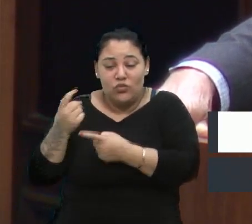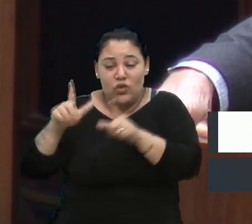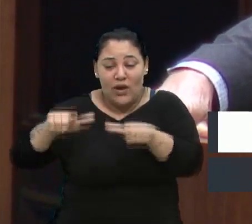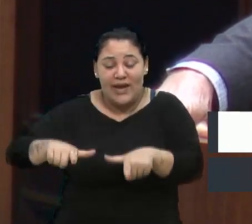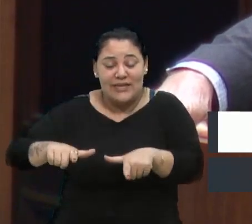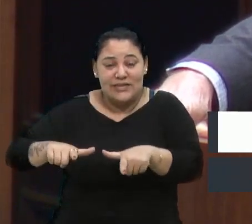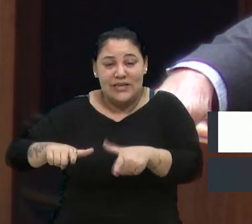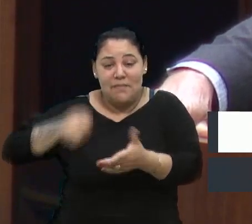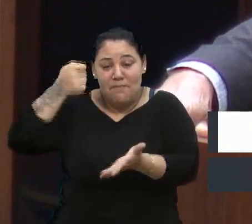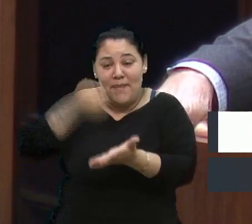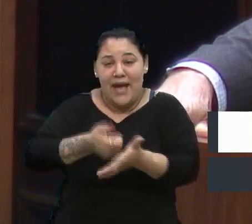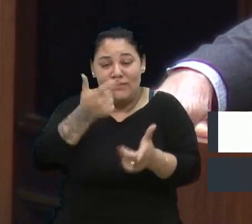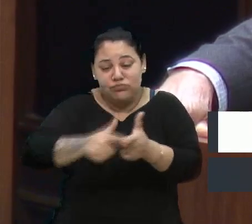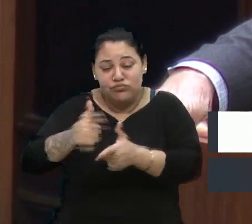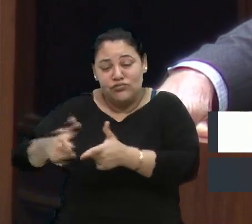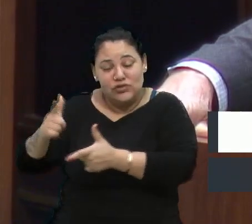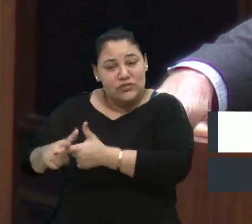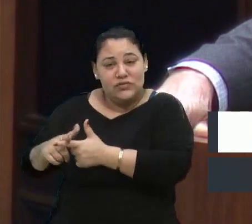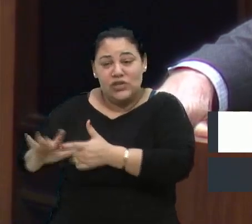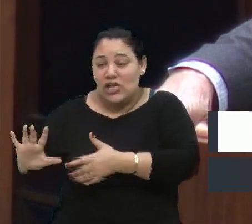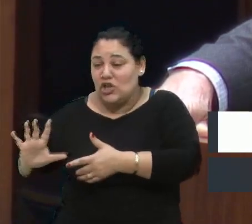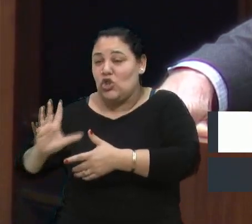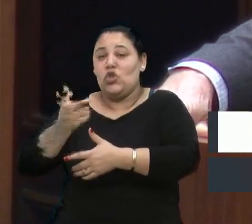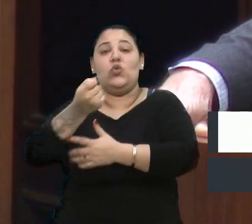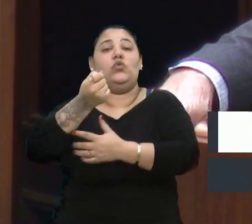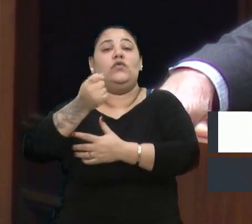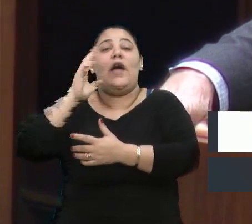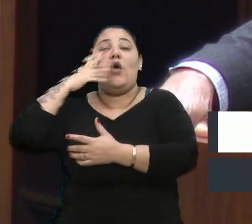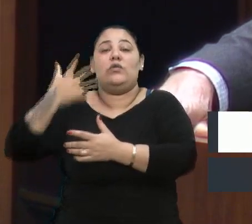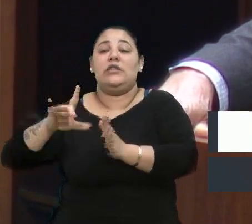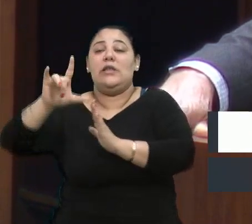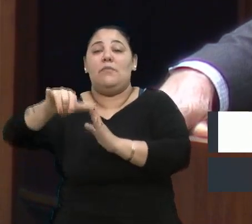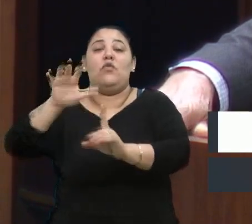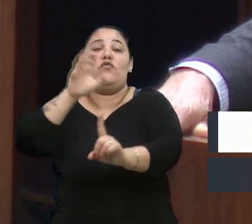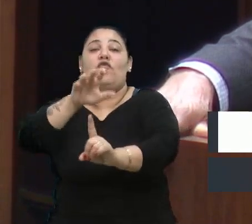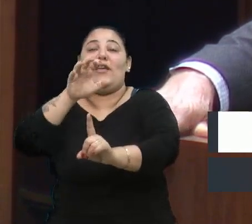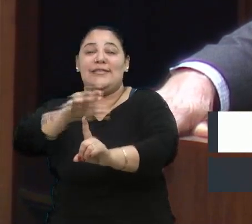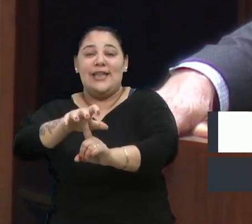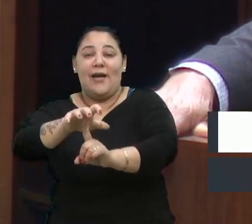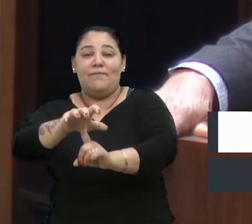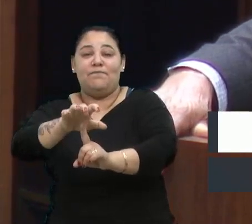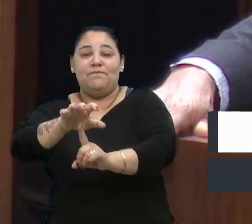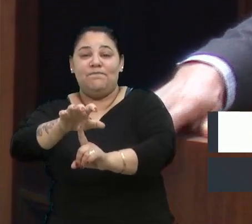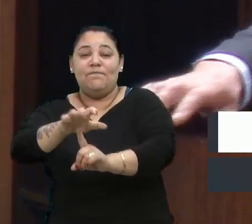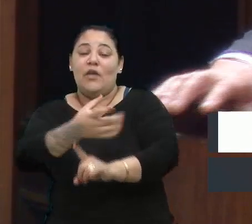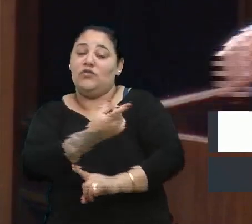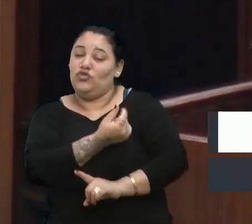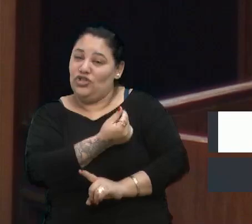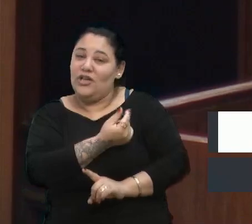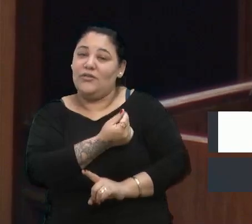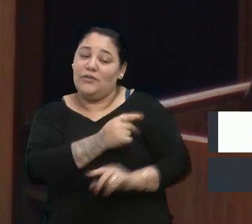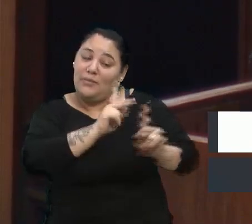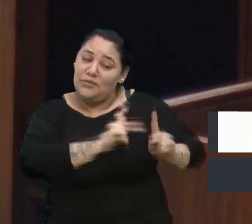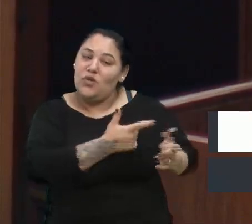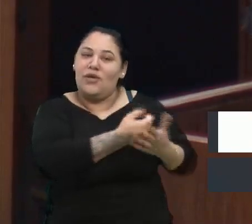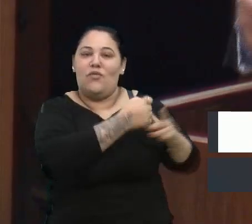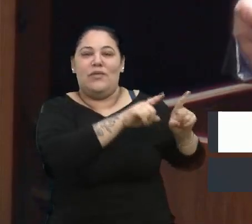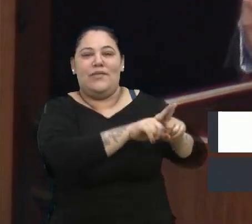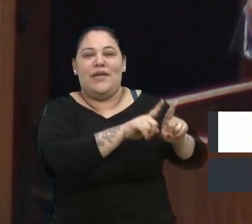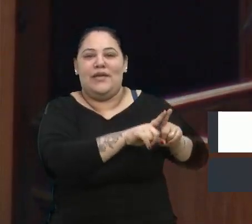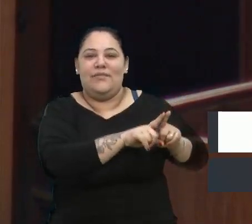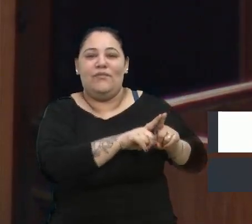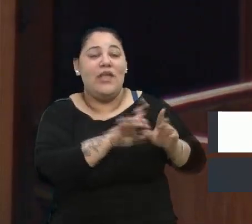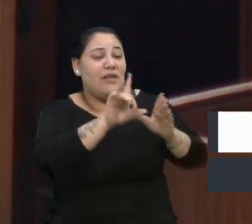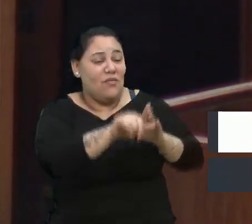tudo isso vai gerar consequência na mesa do consumidor, e logo, logo as ofertas no supermercado que